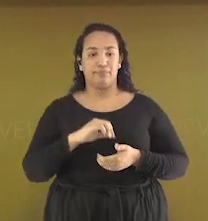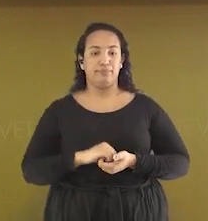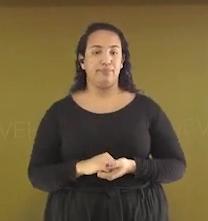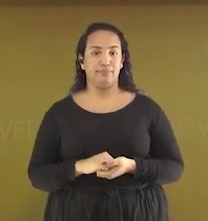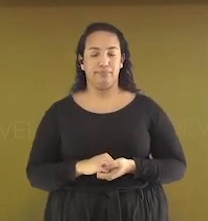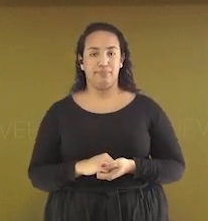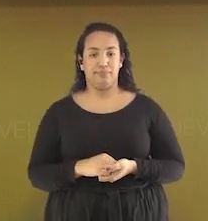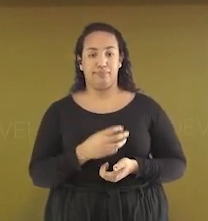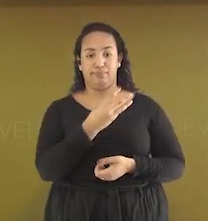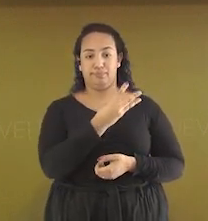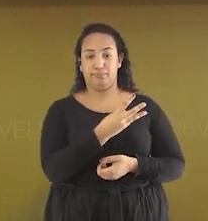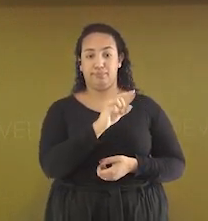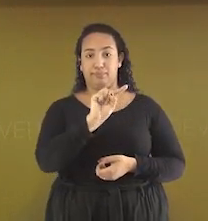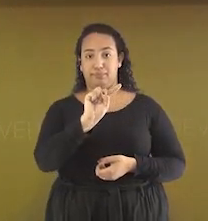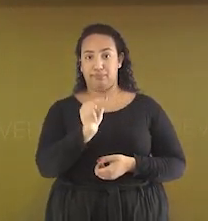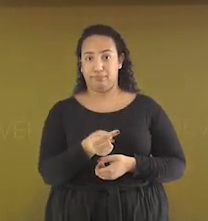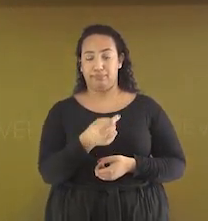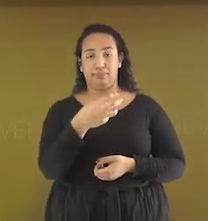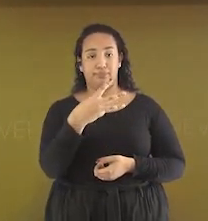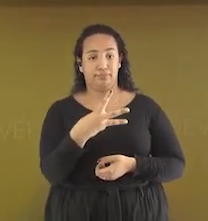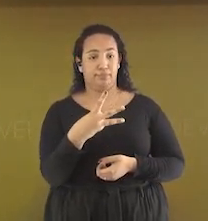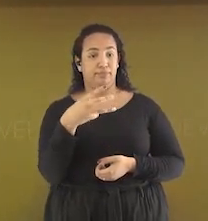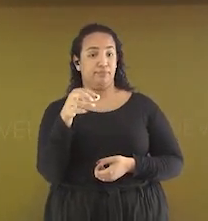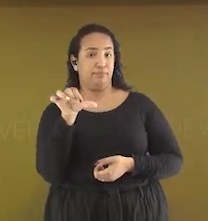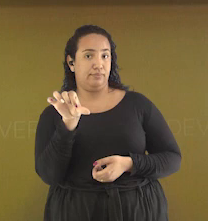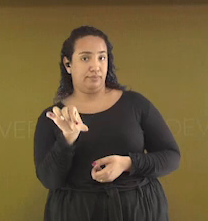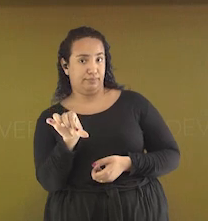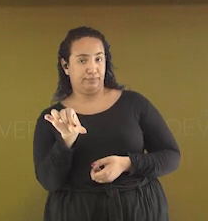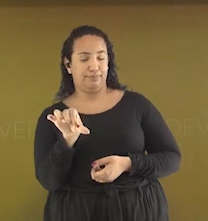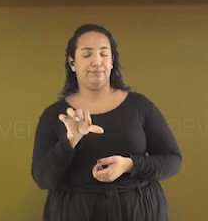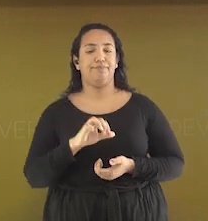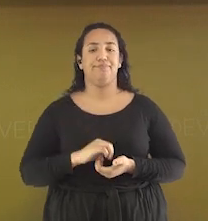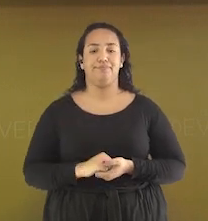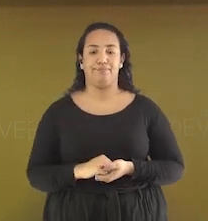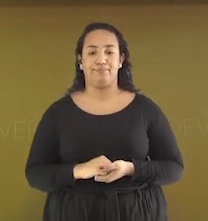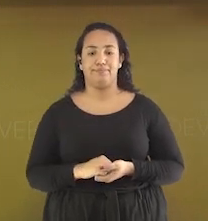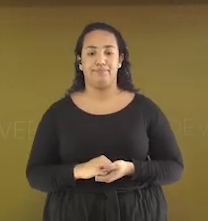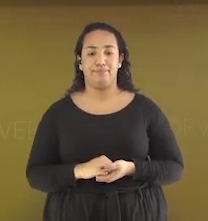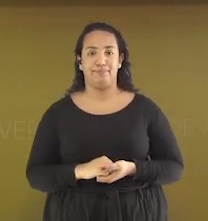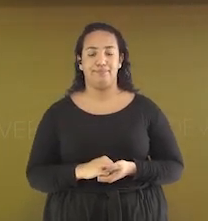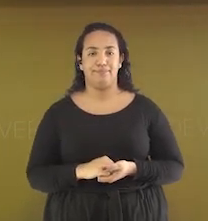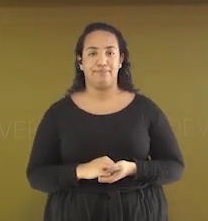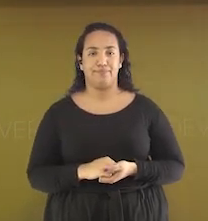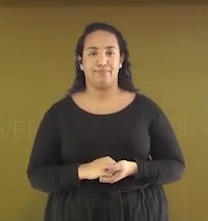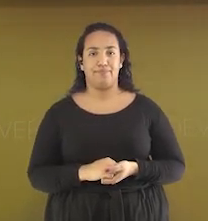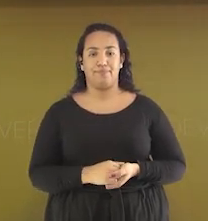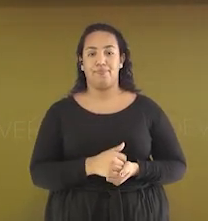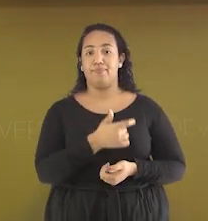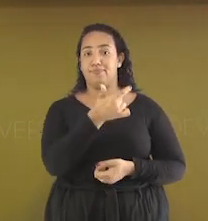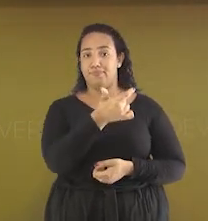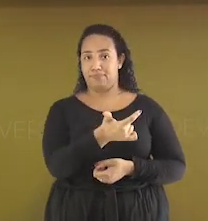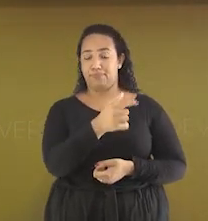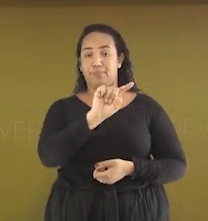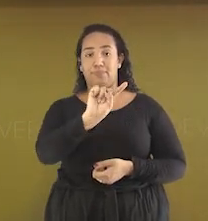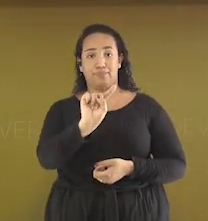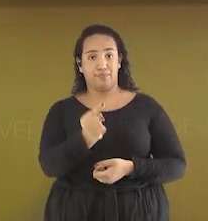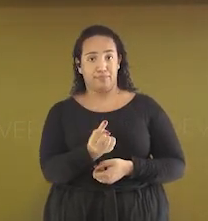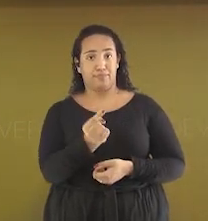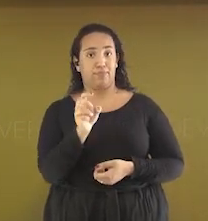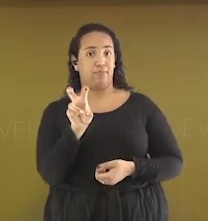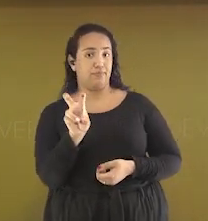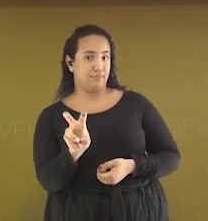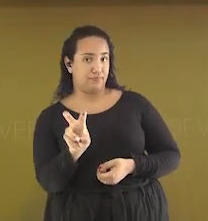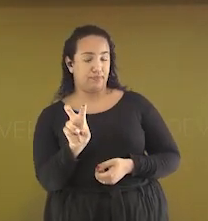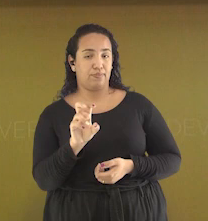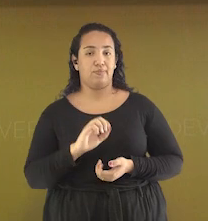então, são 3 inteiros, 39 centésimos,